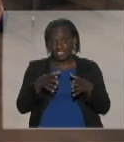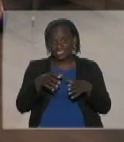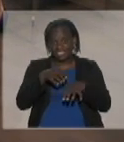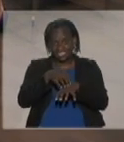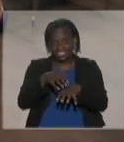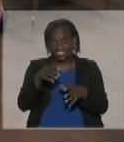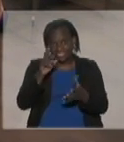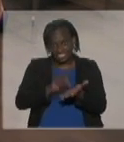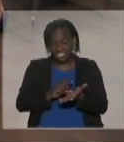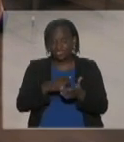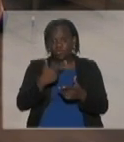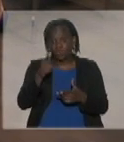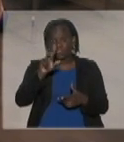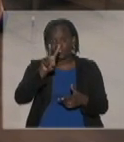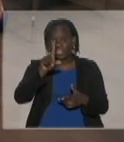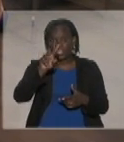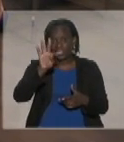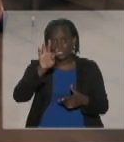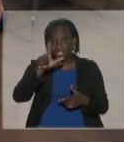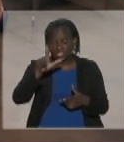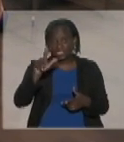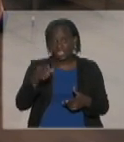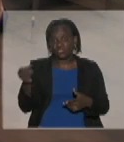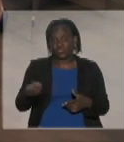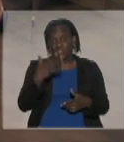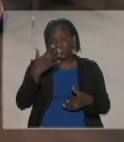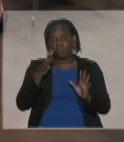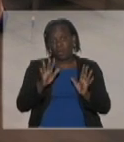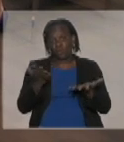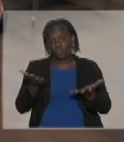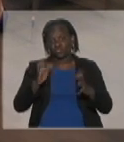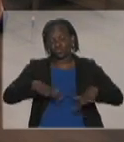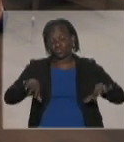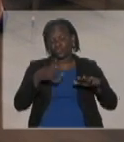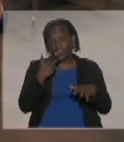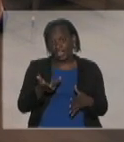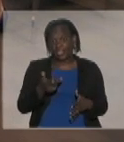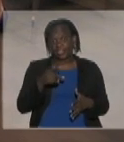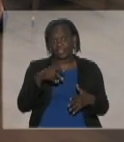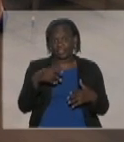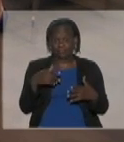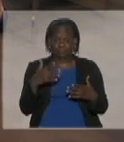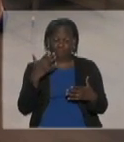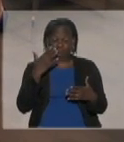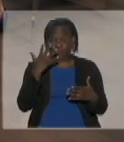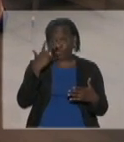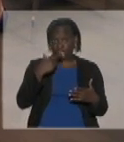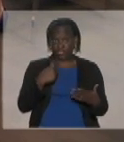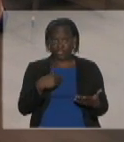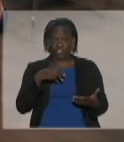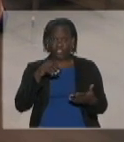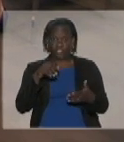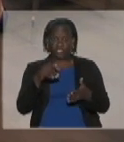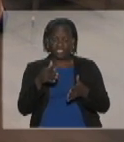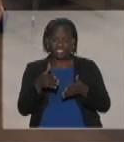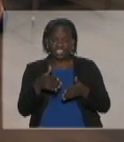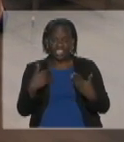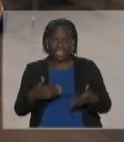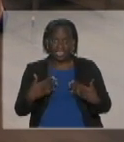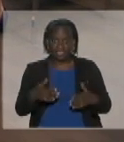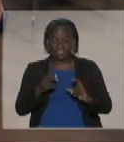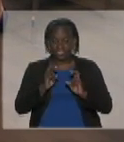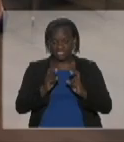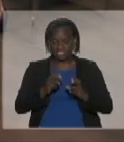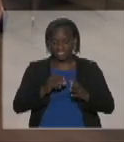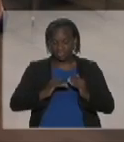bonde de verdade. O VLT, que é um bonde moderno, mas que hoje o povo chama-se pomposamente de veículo leve